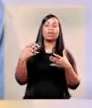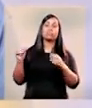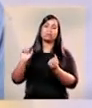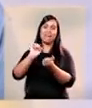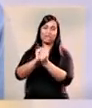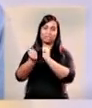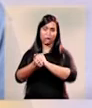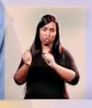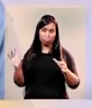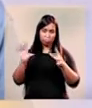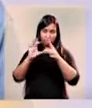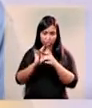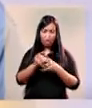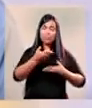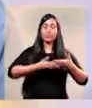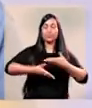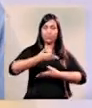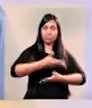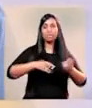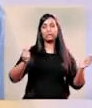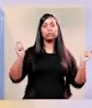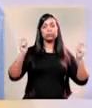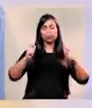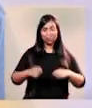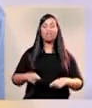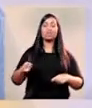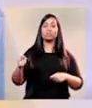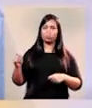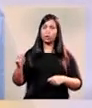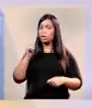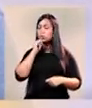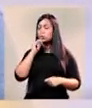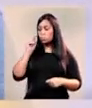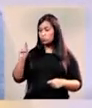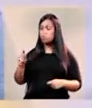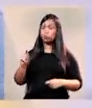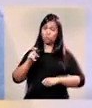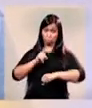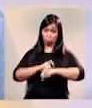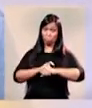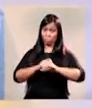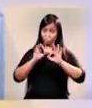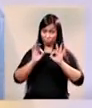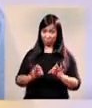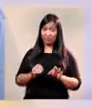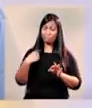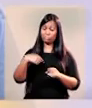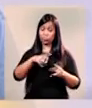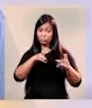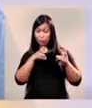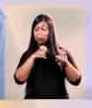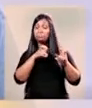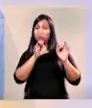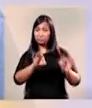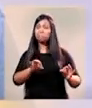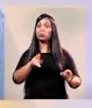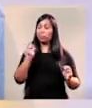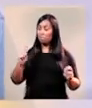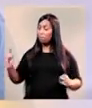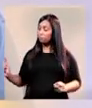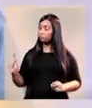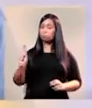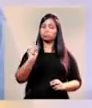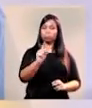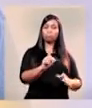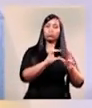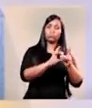se adaptar e estar habilitado, possivelmente, no momento, né, que nós enxergamos que está apto